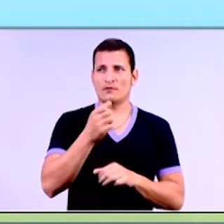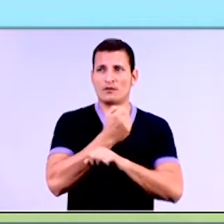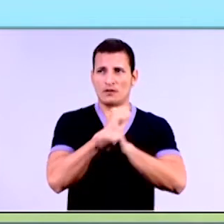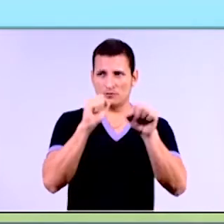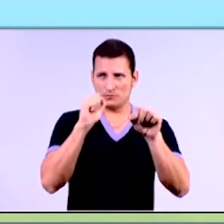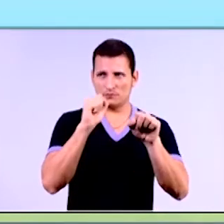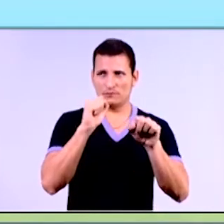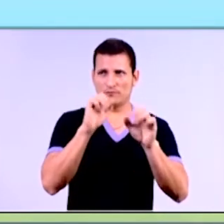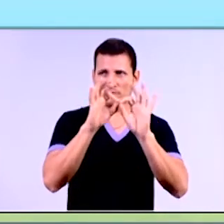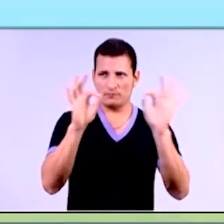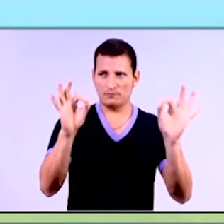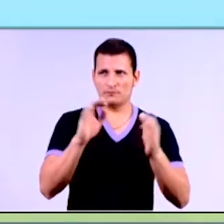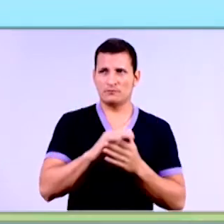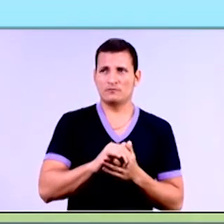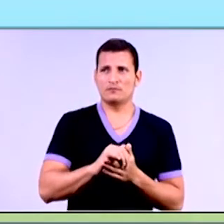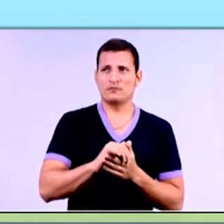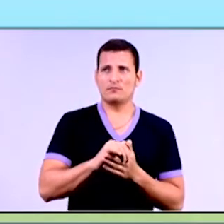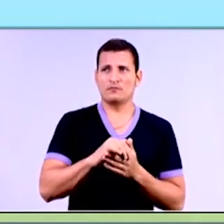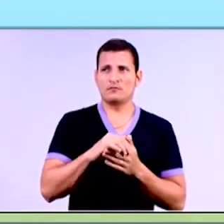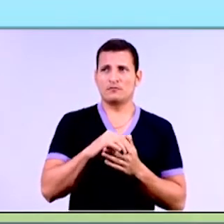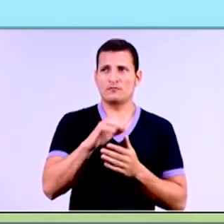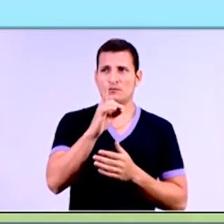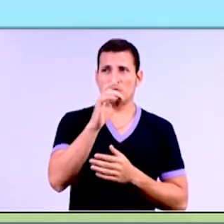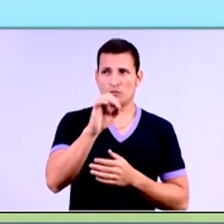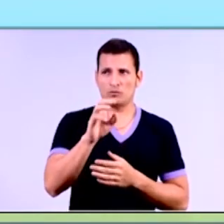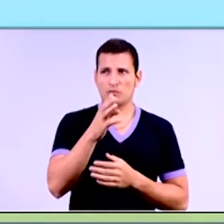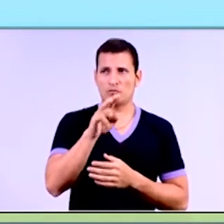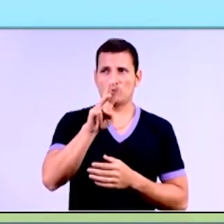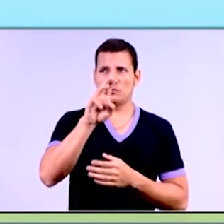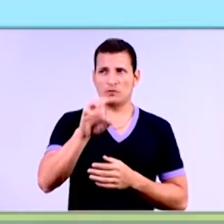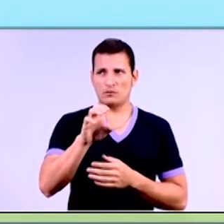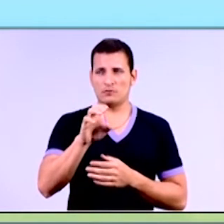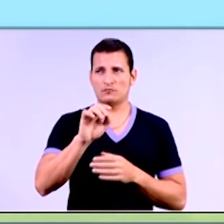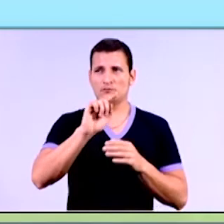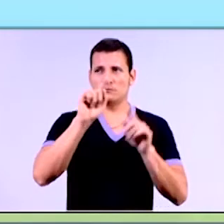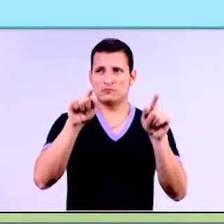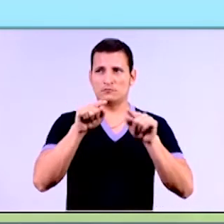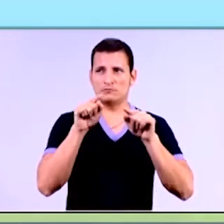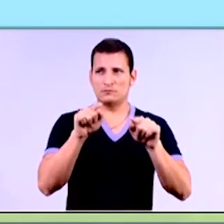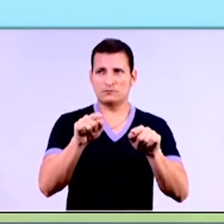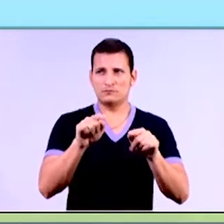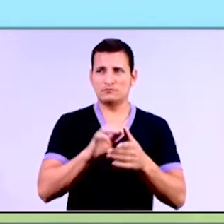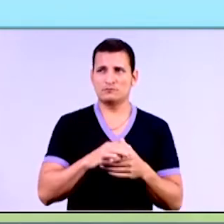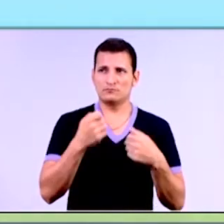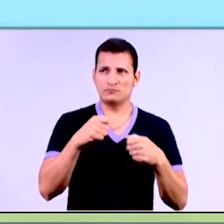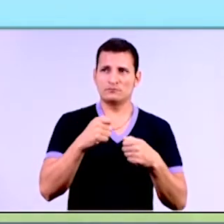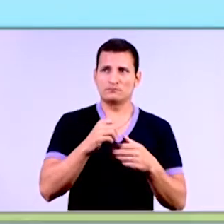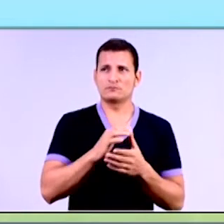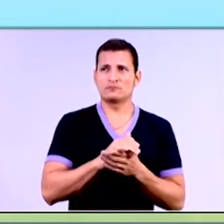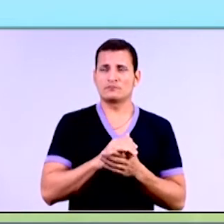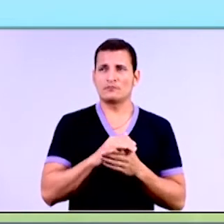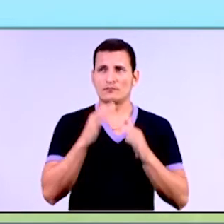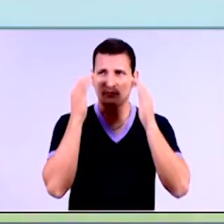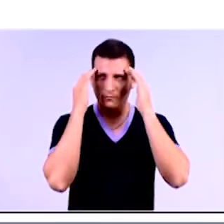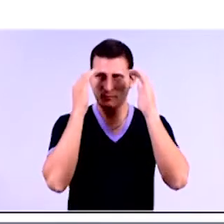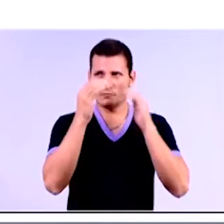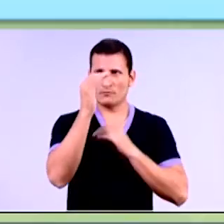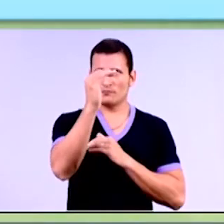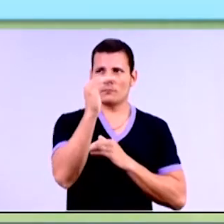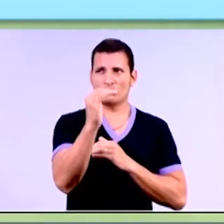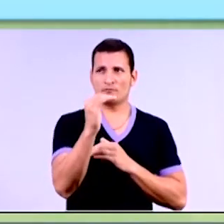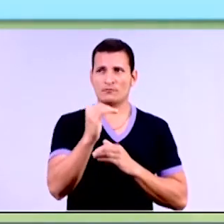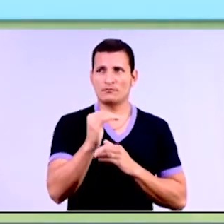to study in English? Forma interrogativa. Eu acho que se a gente seguir essa sequência, fica mais fácil de atentar, ok?